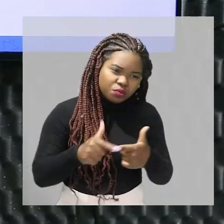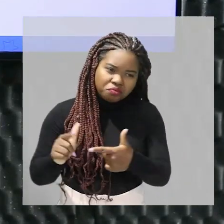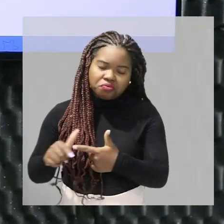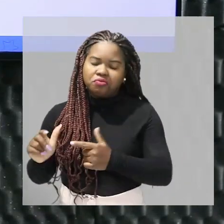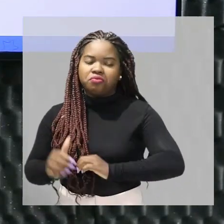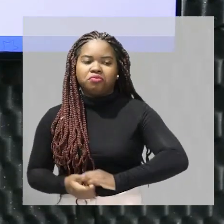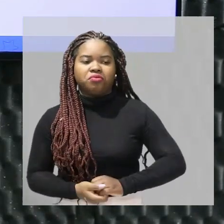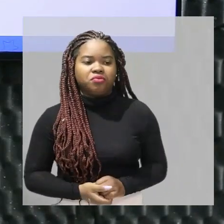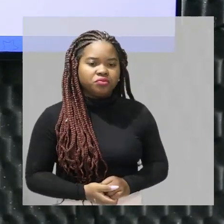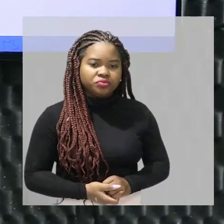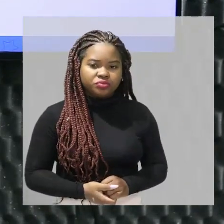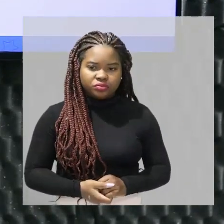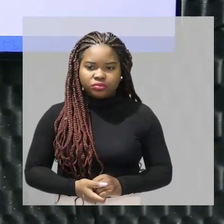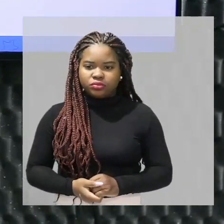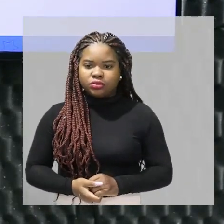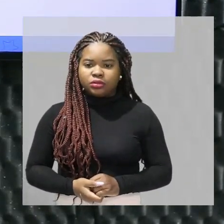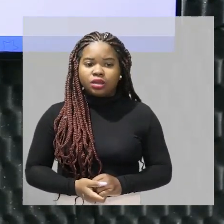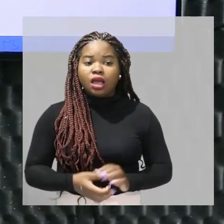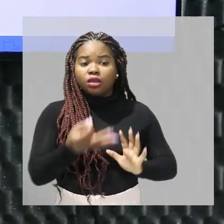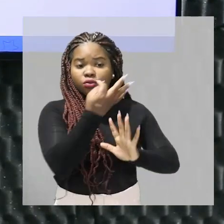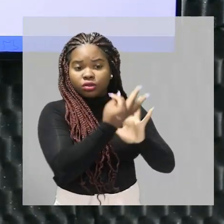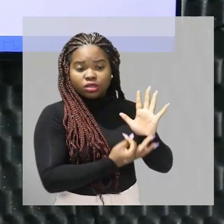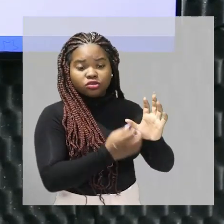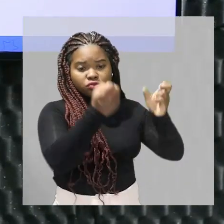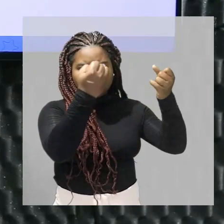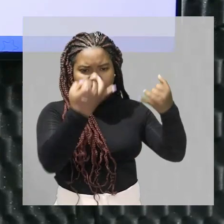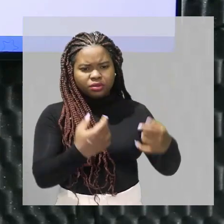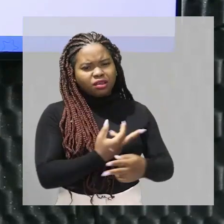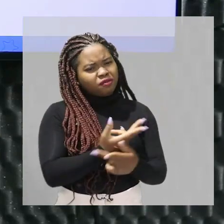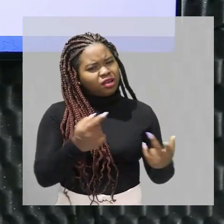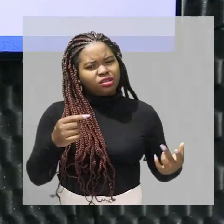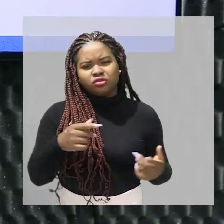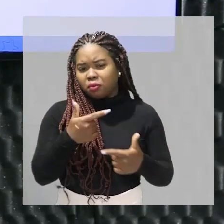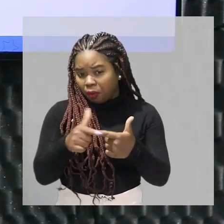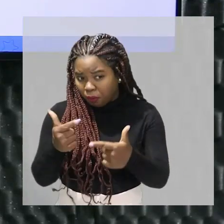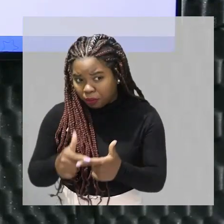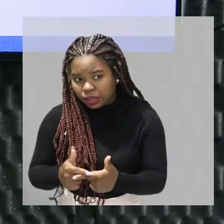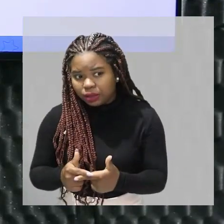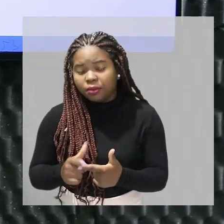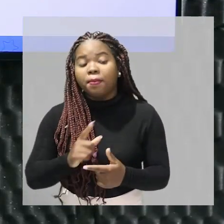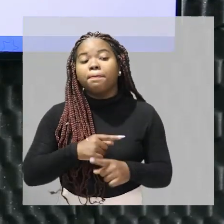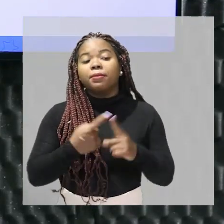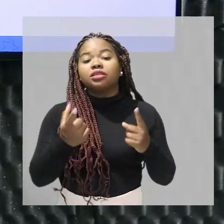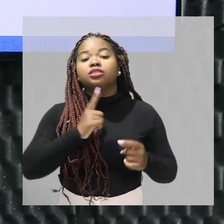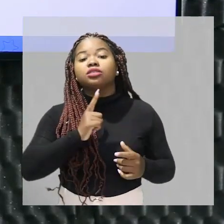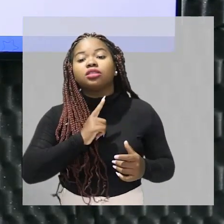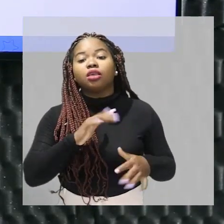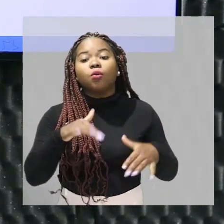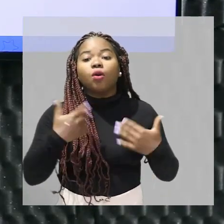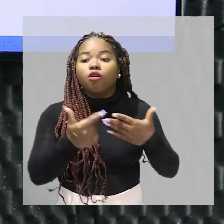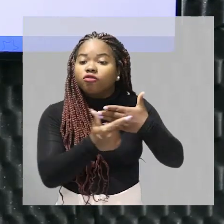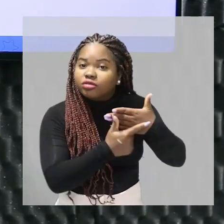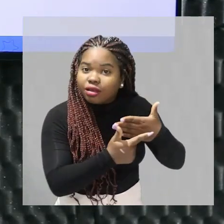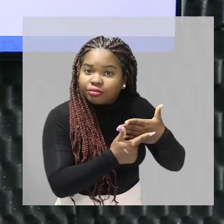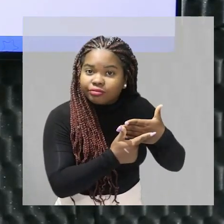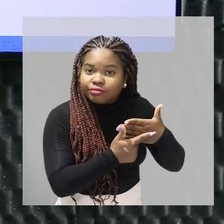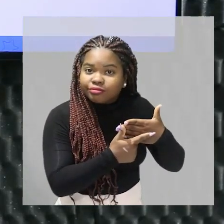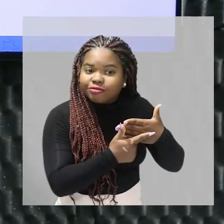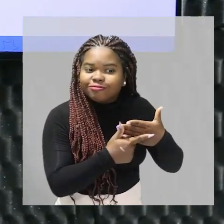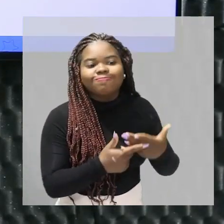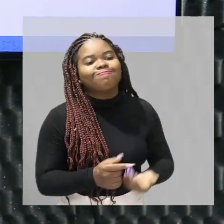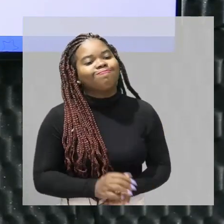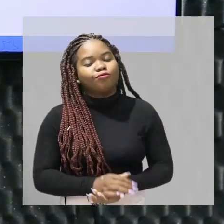compostos inorgânicos citados no texto correspondem respectivamente às funções, né? Quais foram